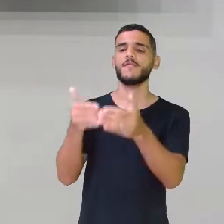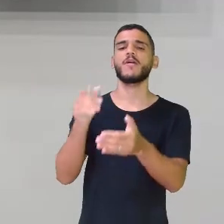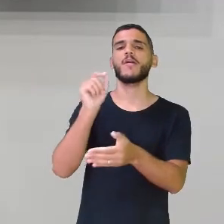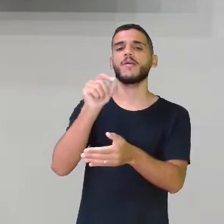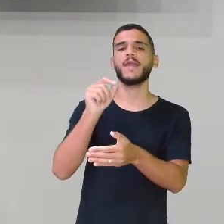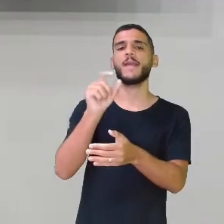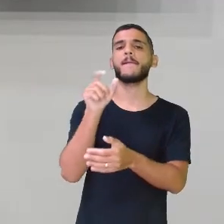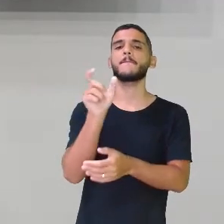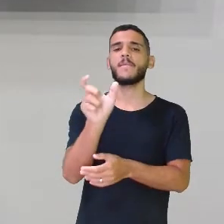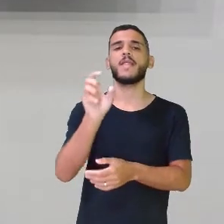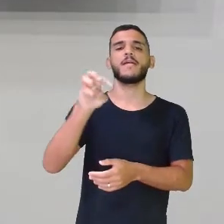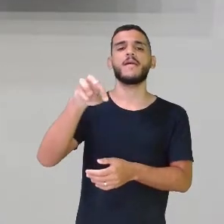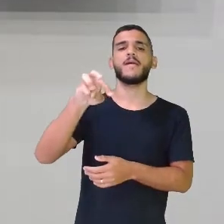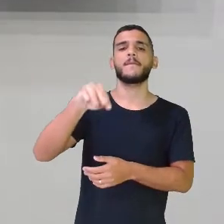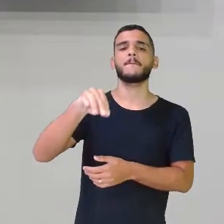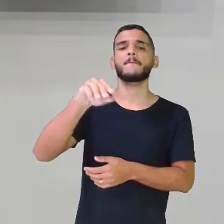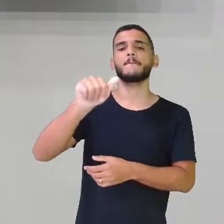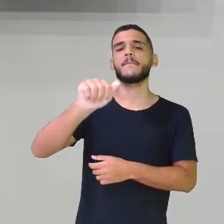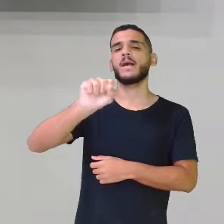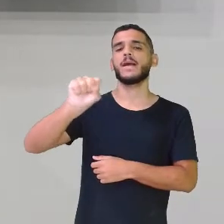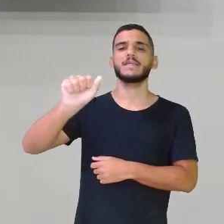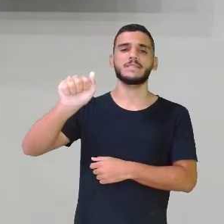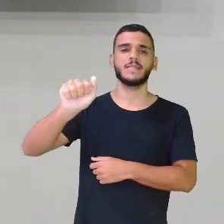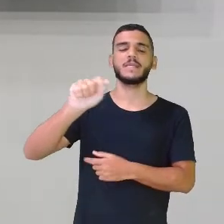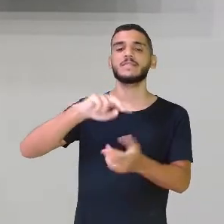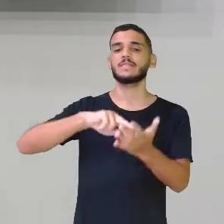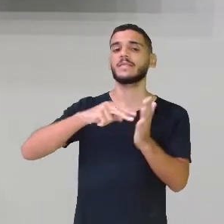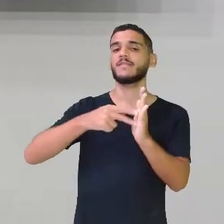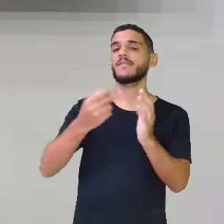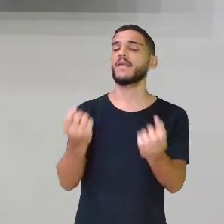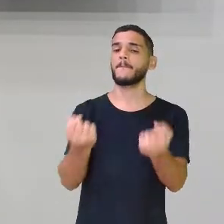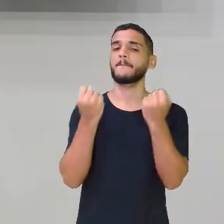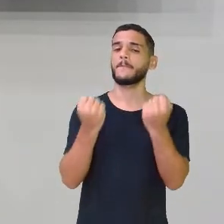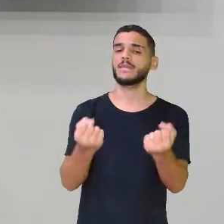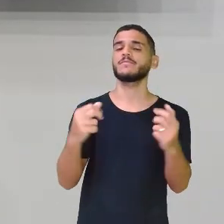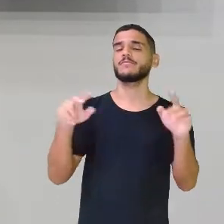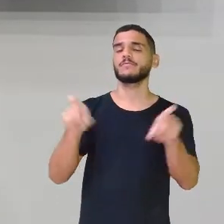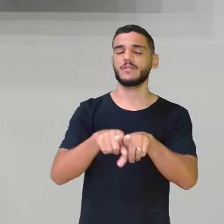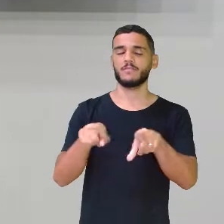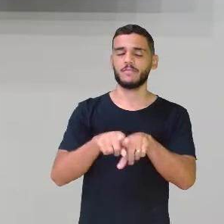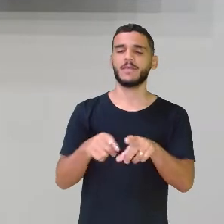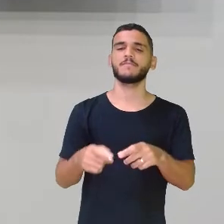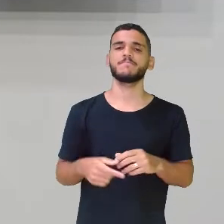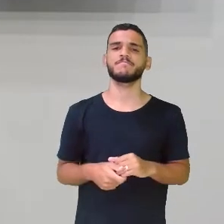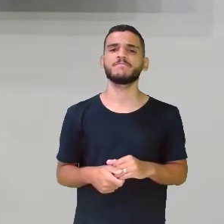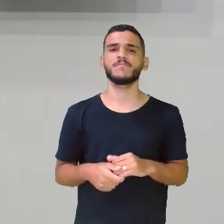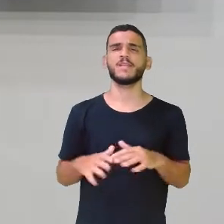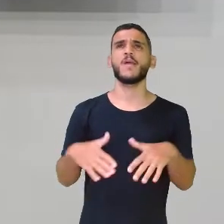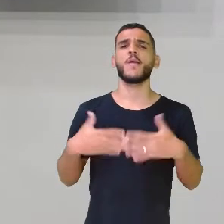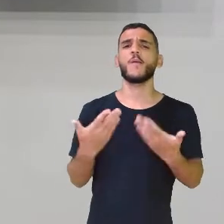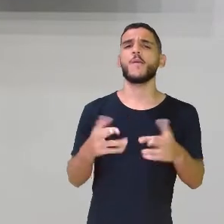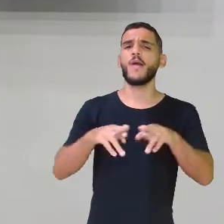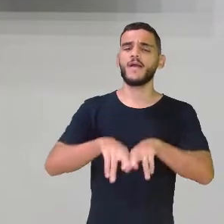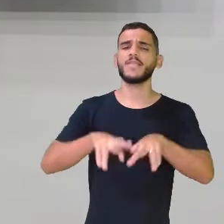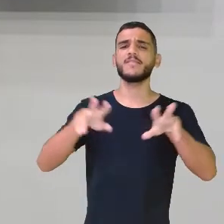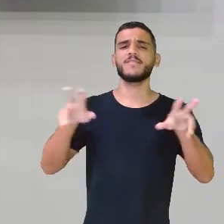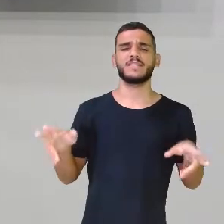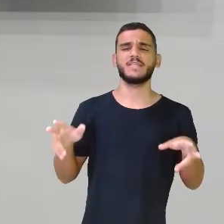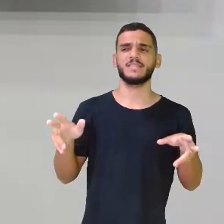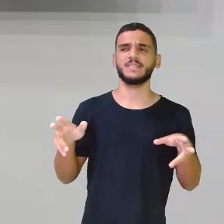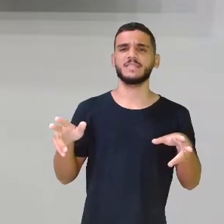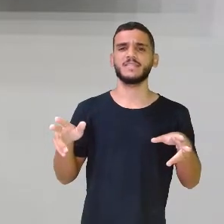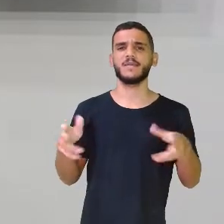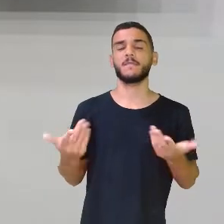massa. Professora, e qual é a diferença? Dependendo de onde eu esteja, o meu peso ele